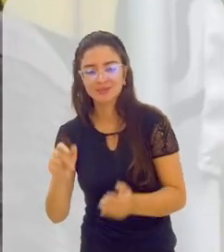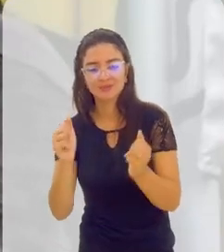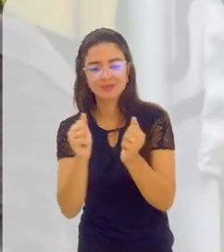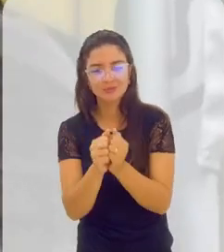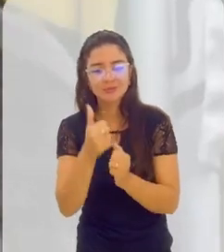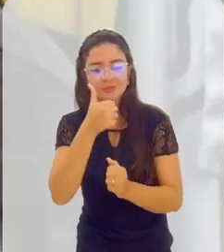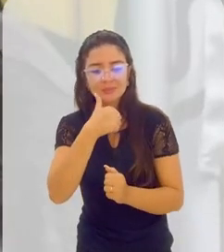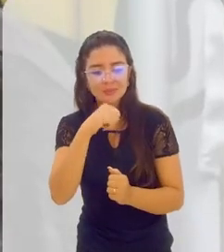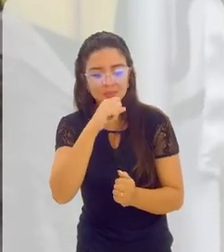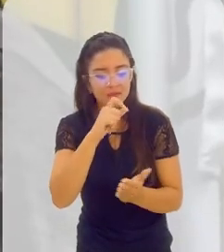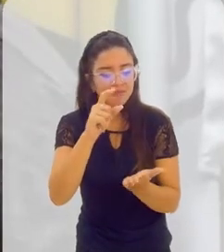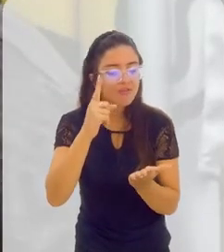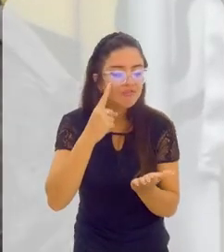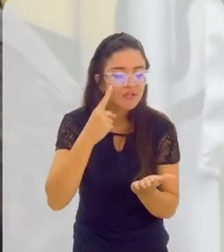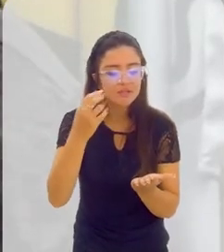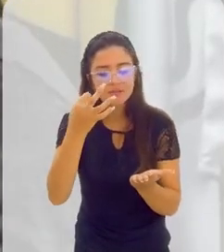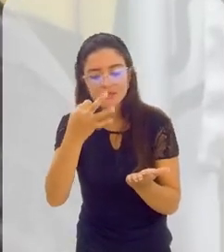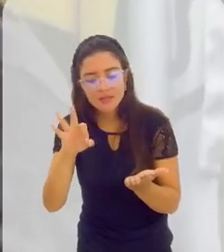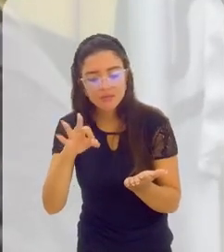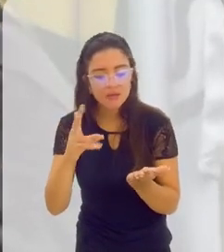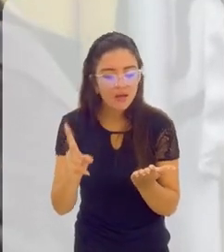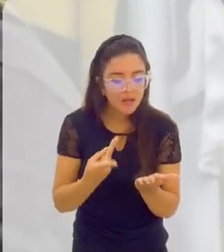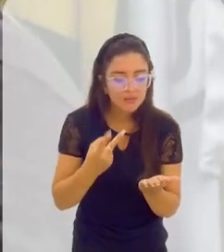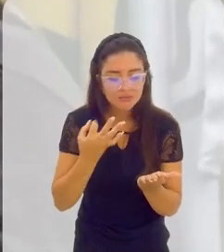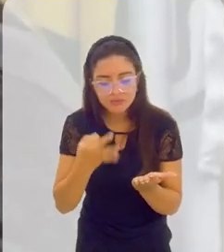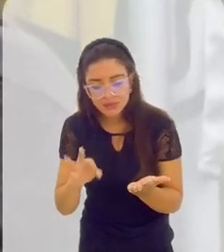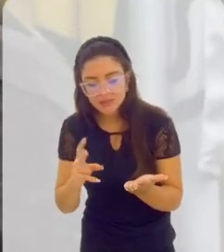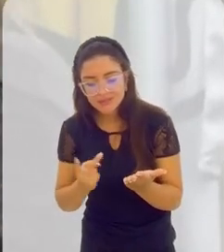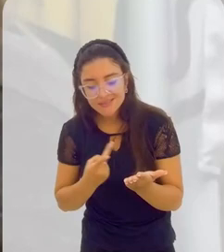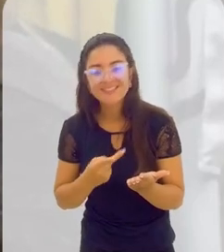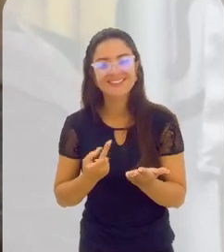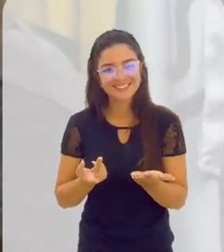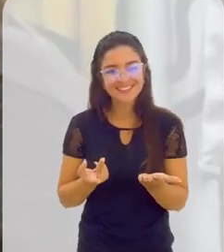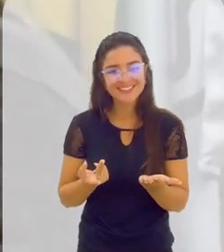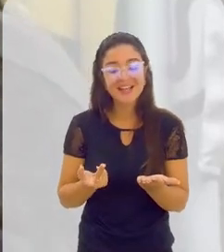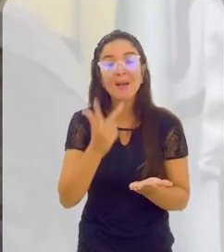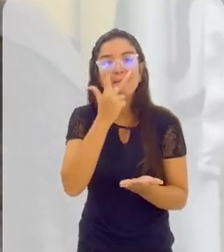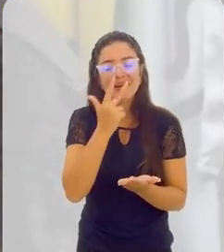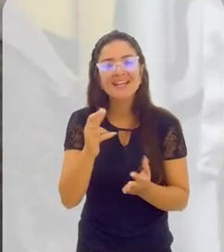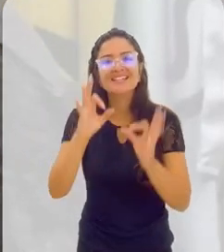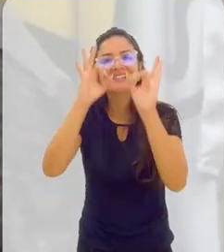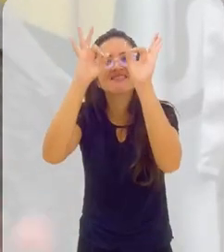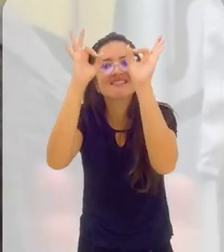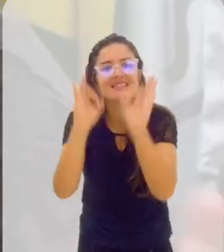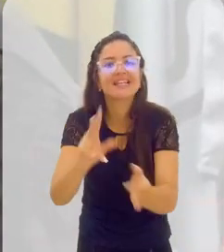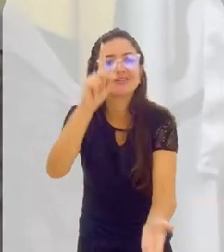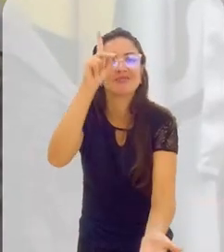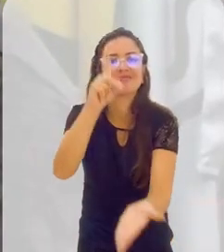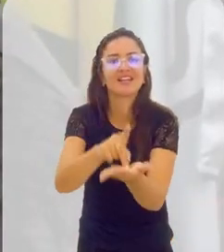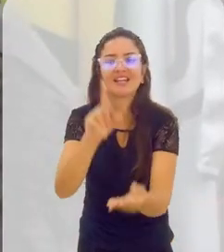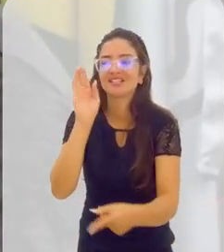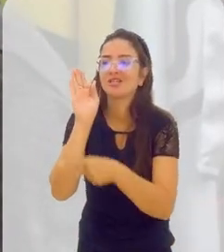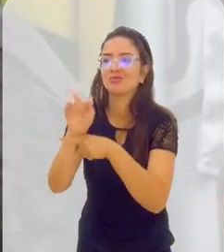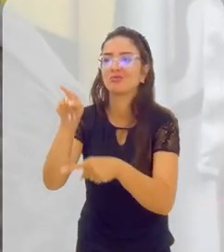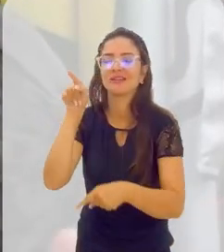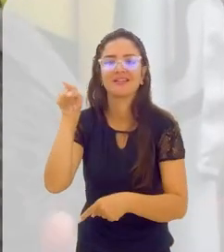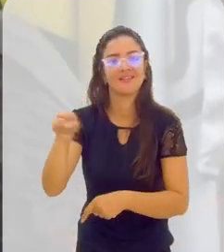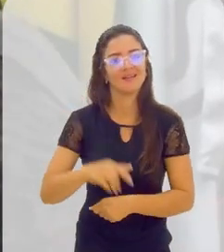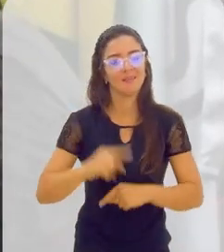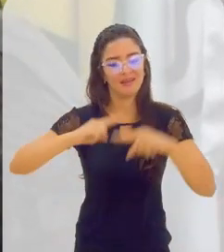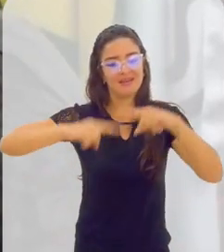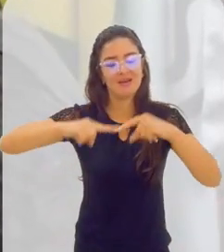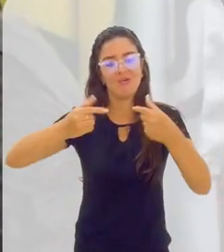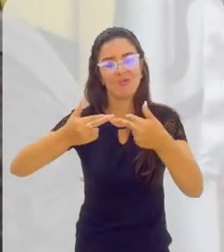vozes Aí sim você integra Porque você deu todo o recurso do que lhe faltava que a visão eles